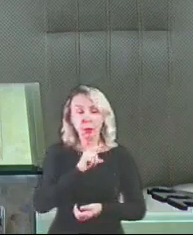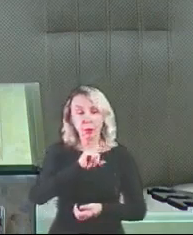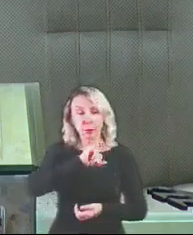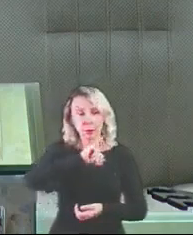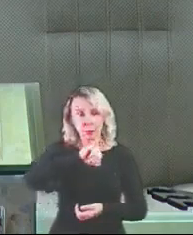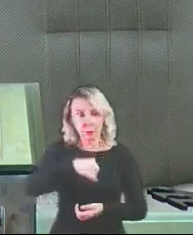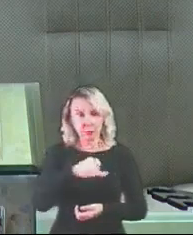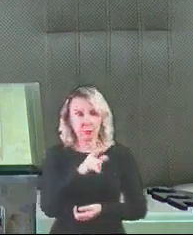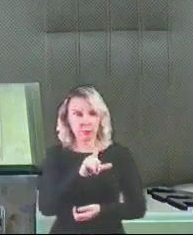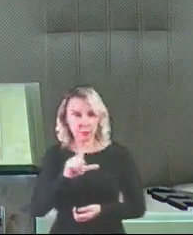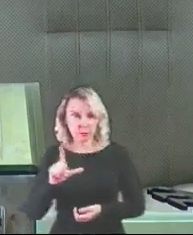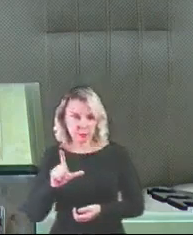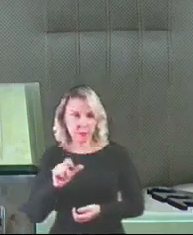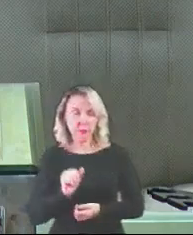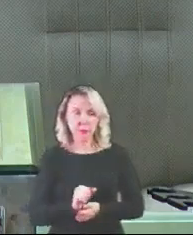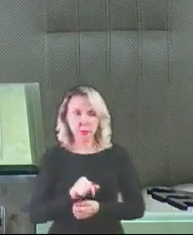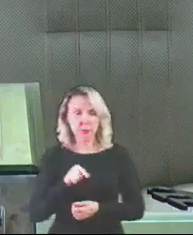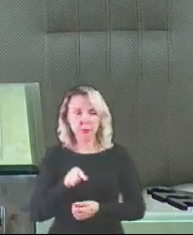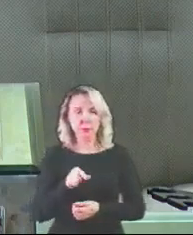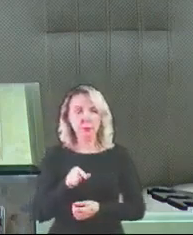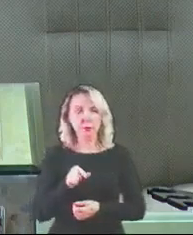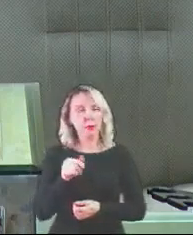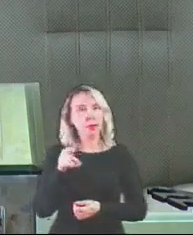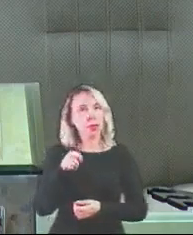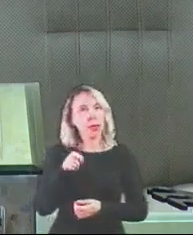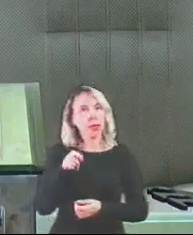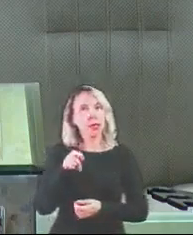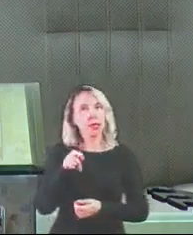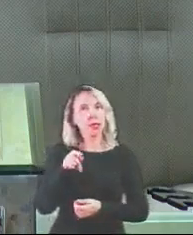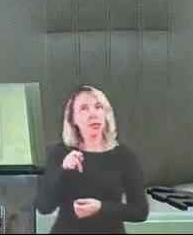segundo acredita-se que Joel profetizou